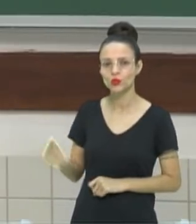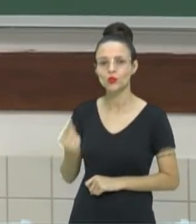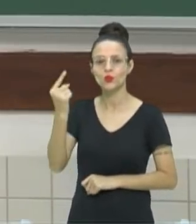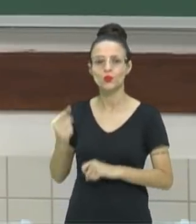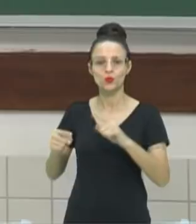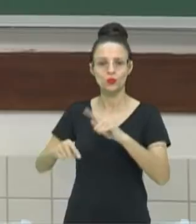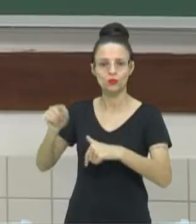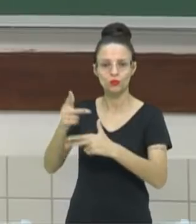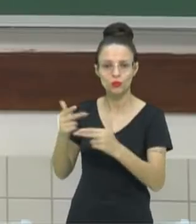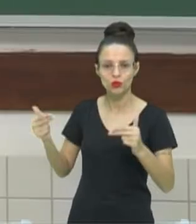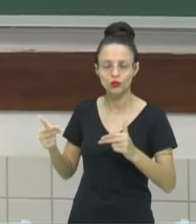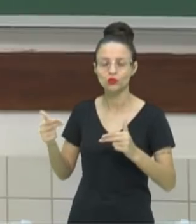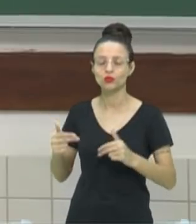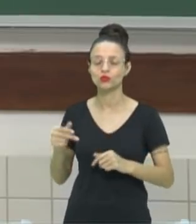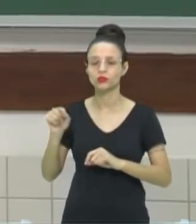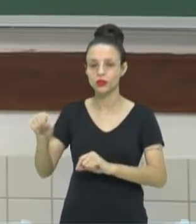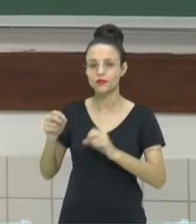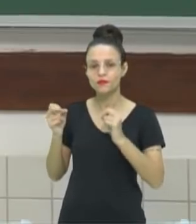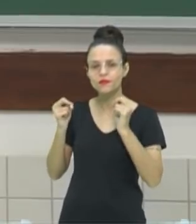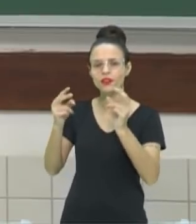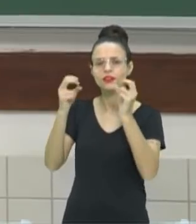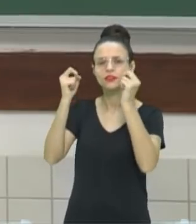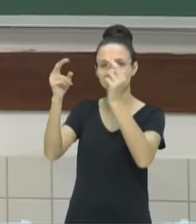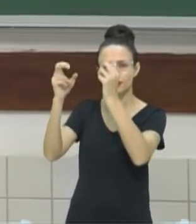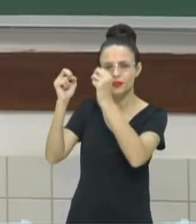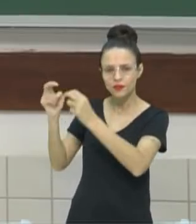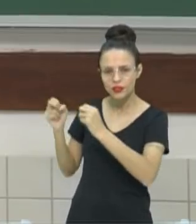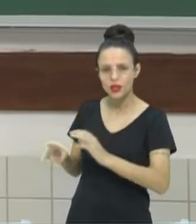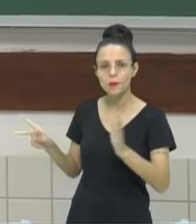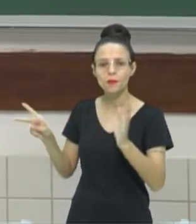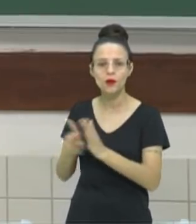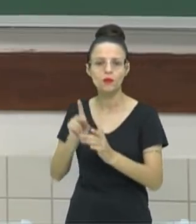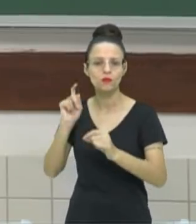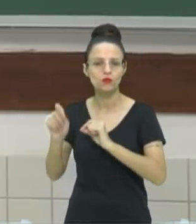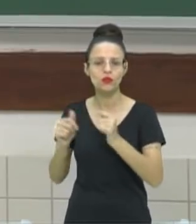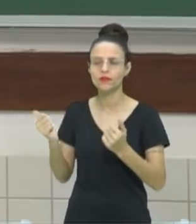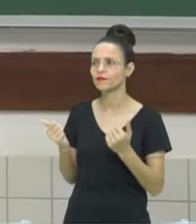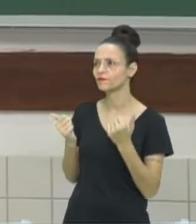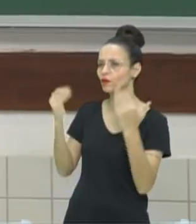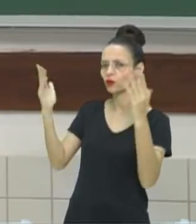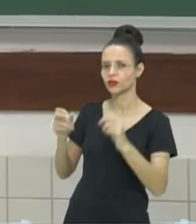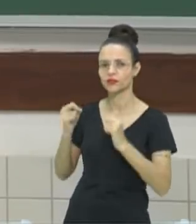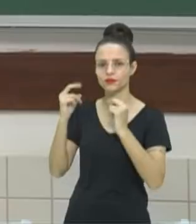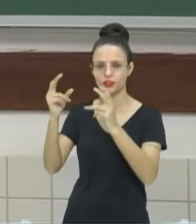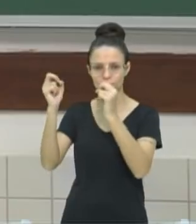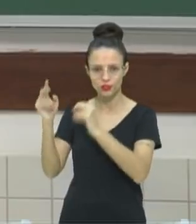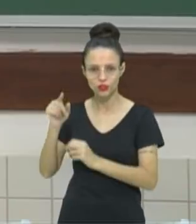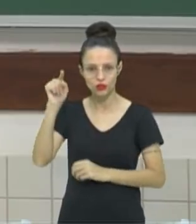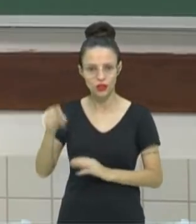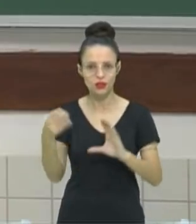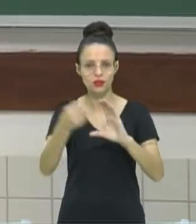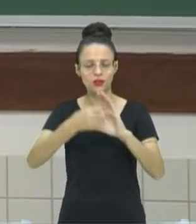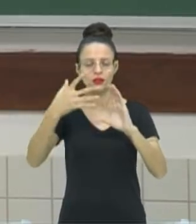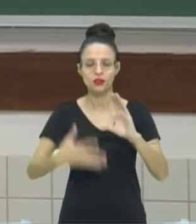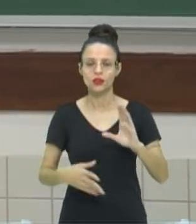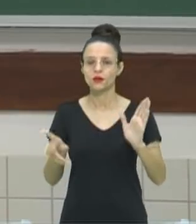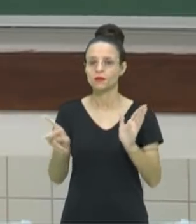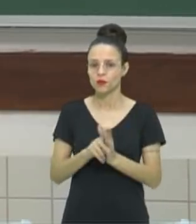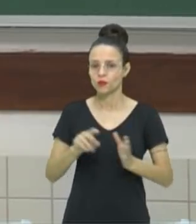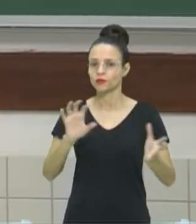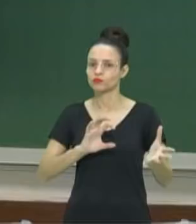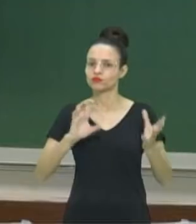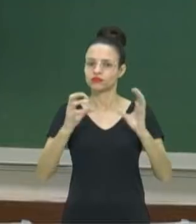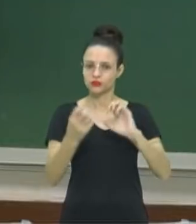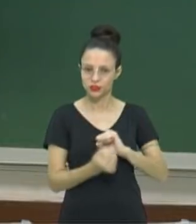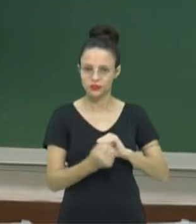único item, a agricultura comercial, que é aquela destinada para exportação. Isso é uma característica de mudança